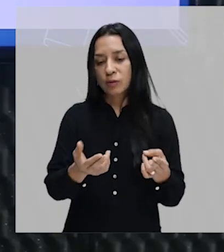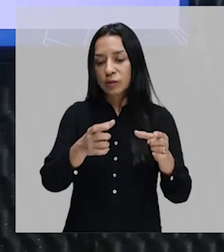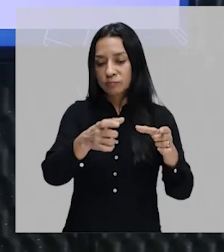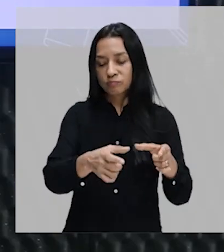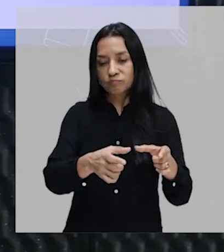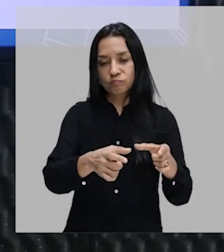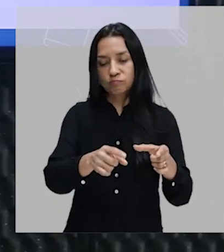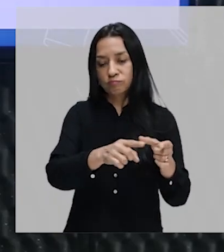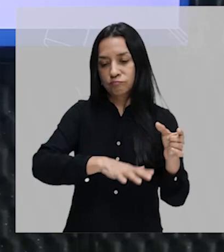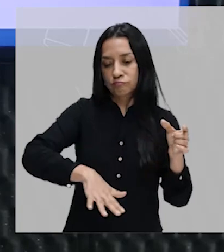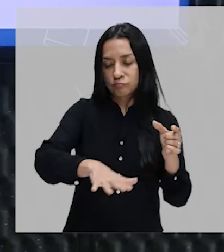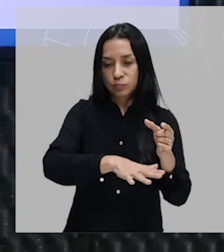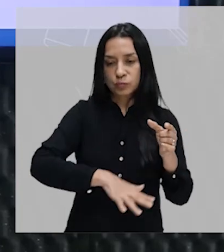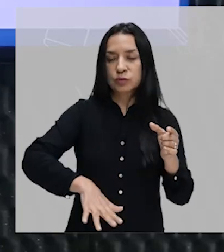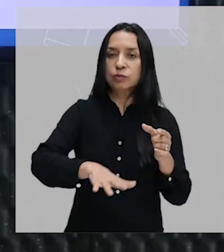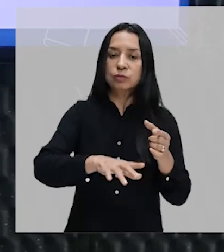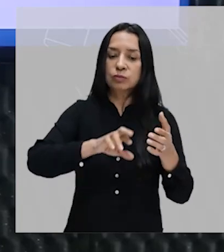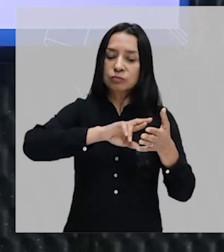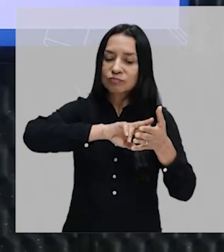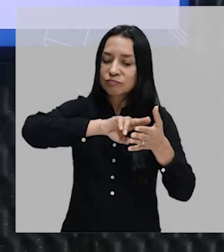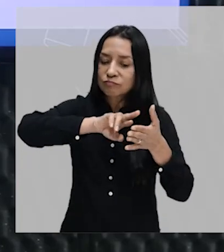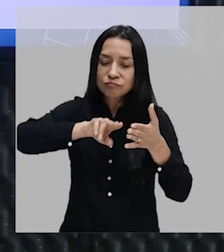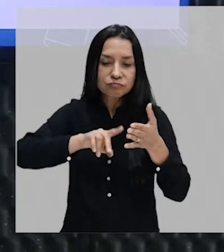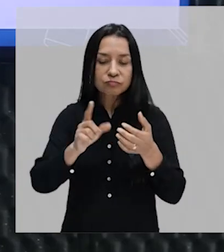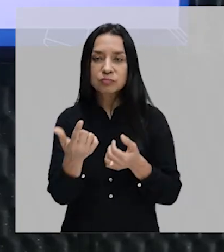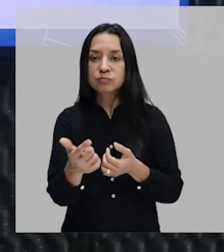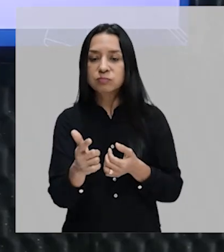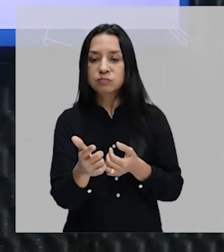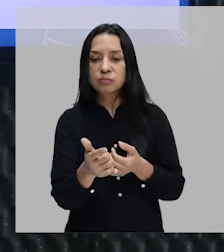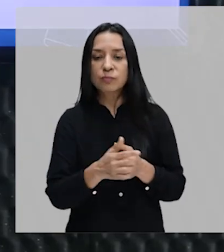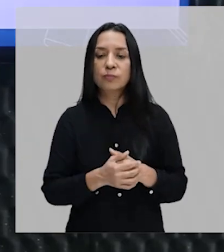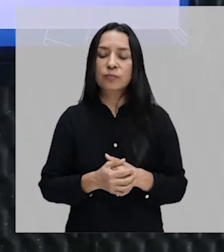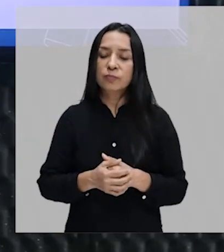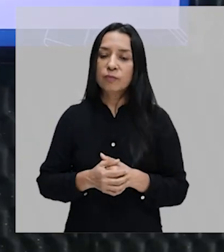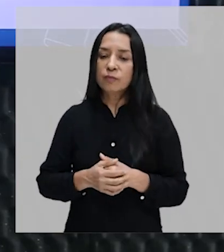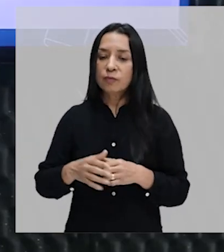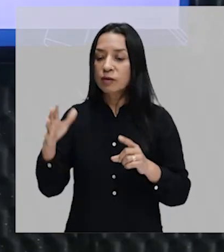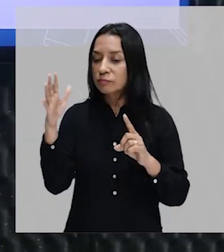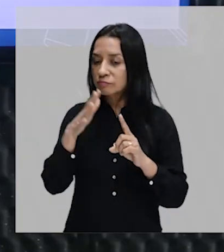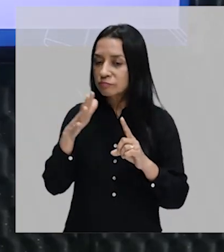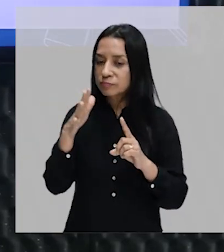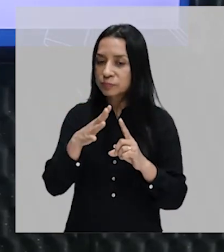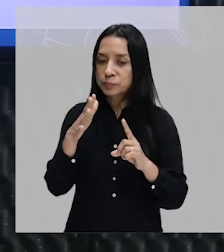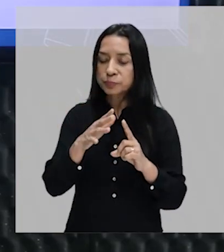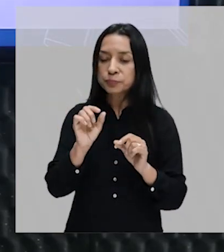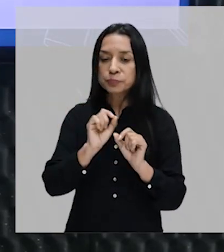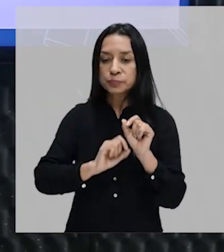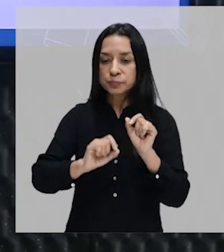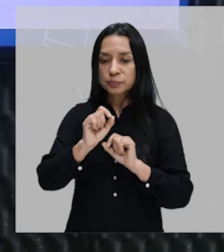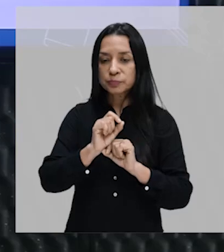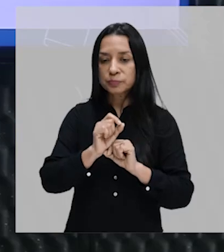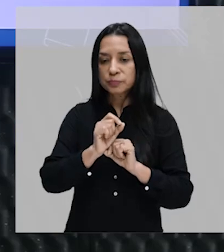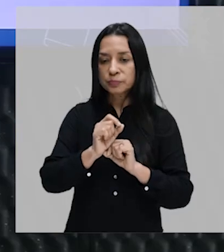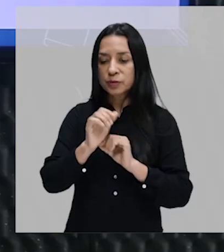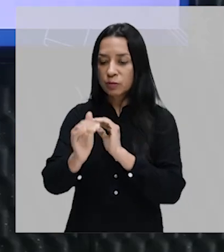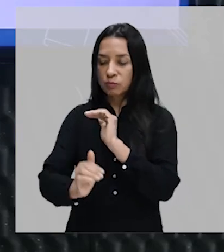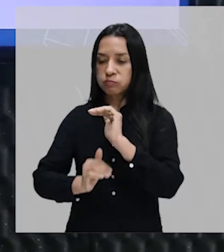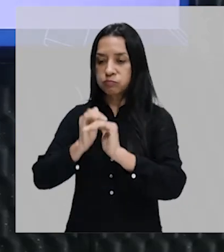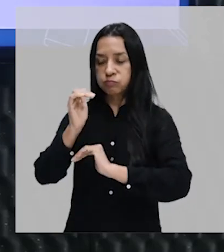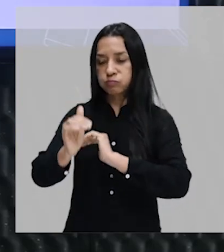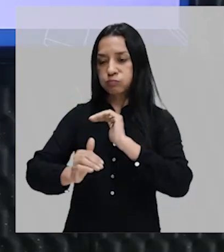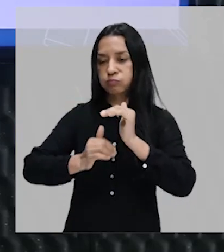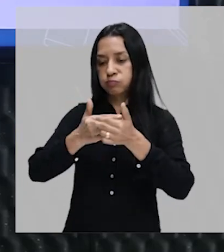espécie. Então, você sabe que esses indivíduos eles vão sofrer no processo de fatores